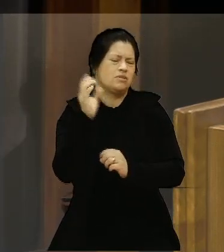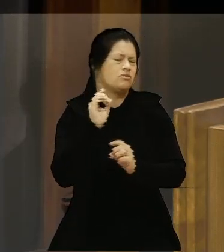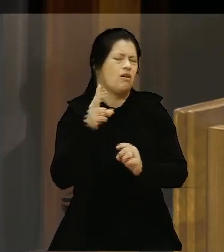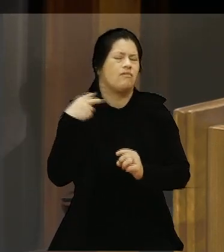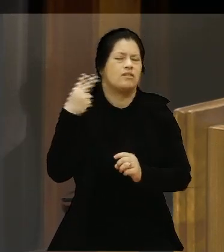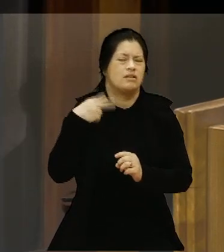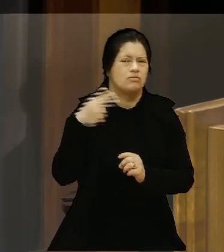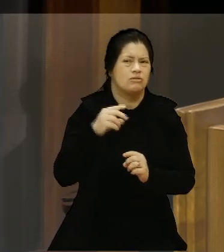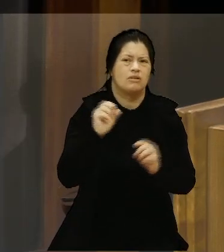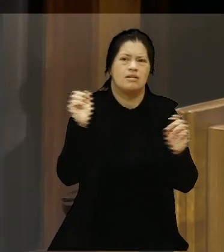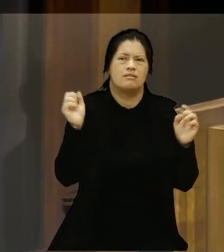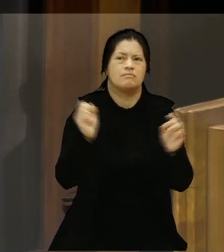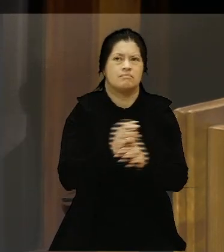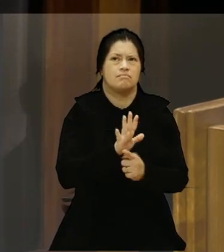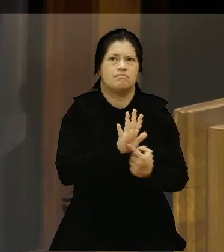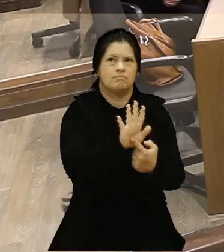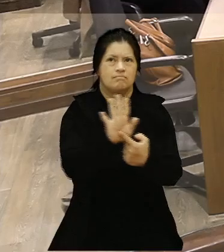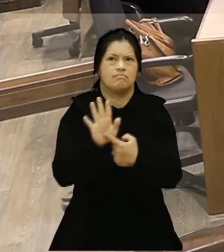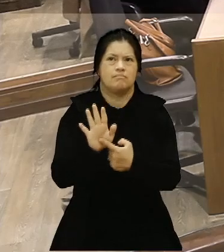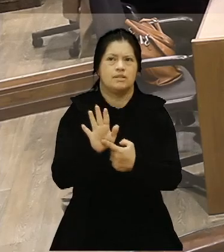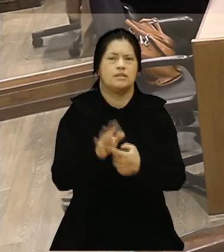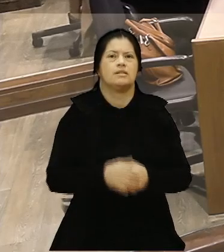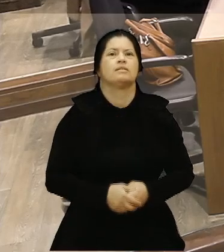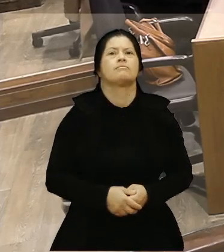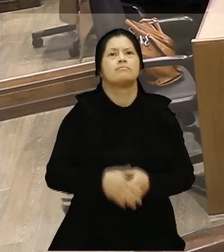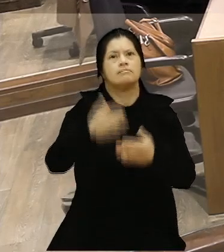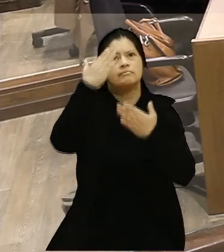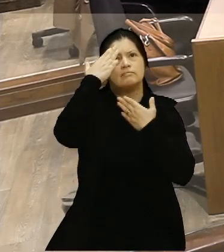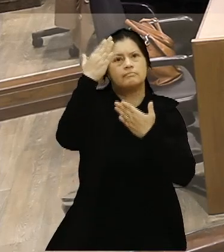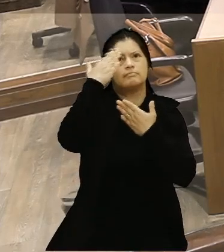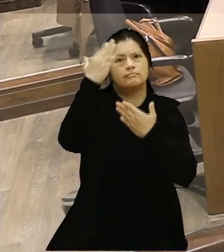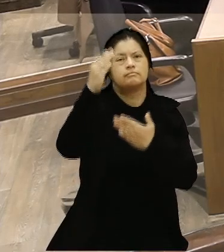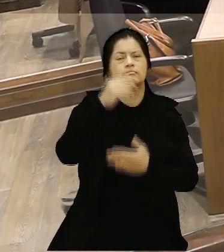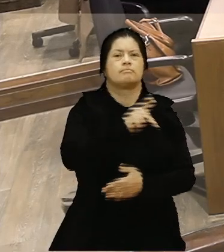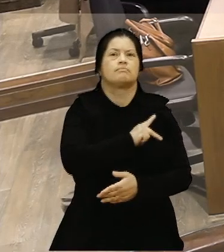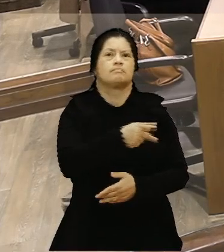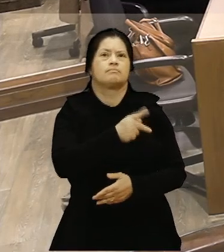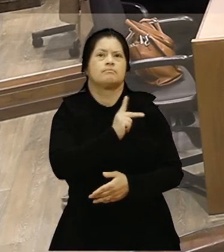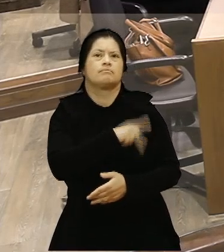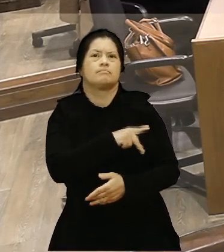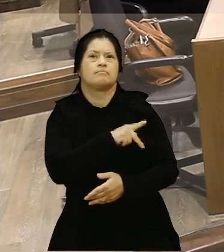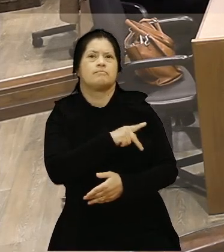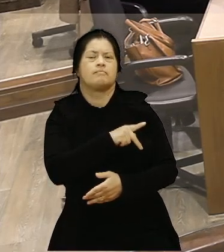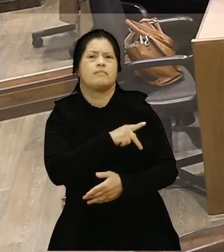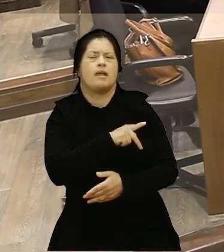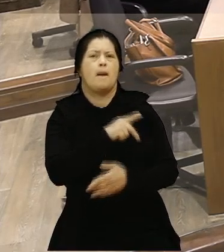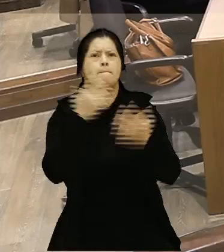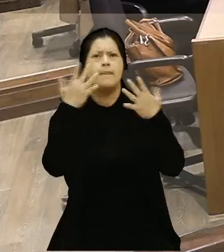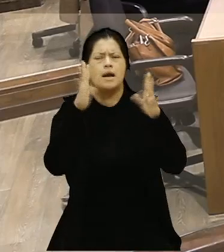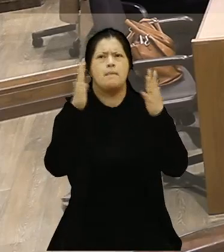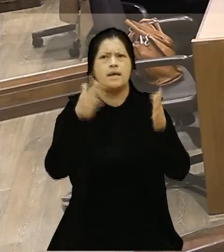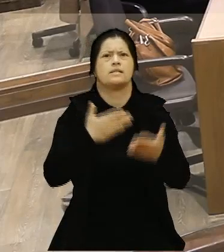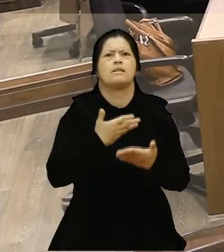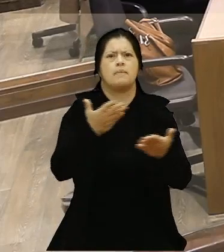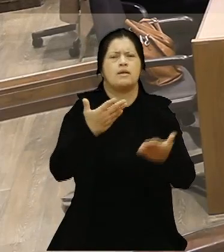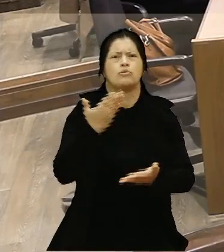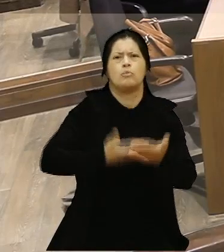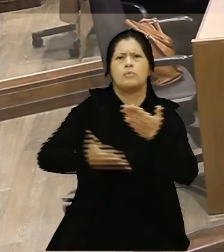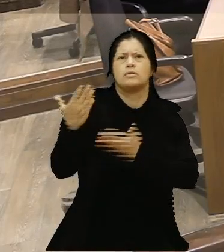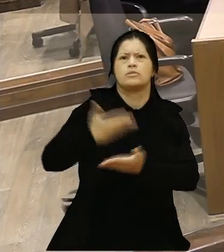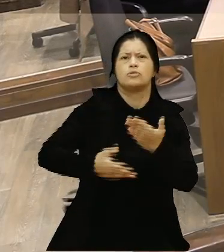Estela. Muito obrigado, vereador Pedro. Parabéns pelo tema trazido. Quero compartilhar